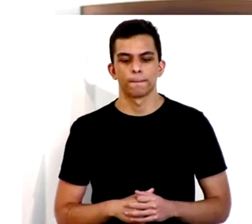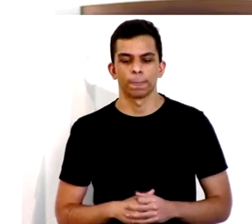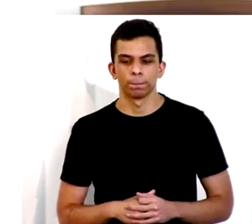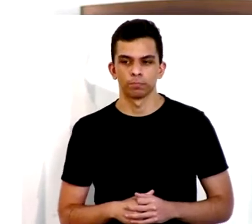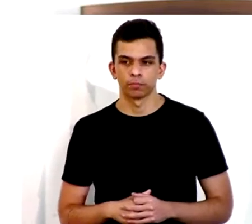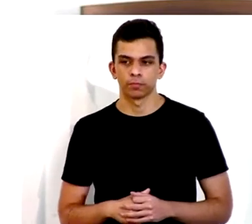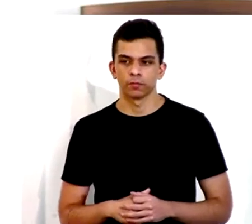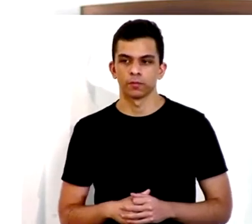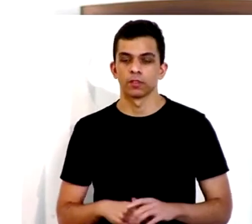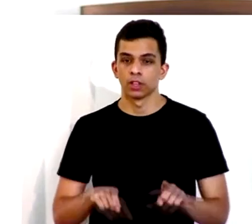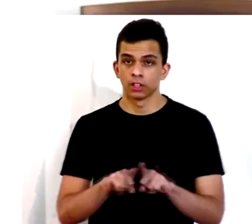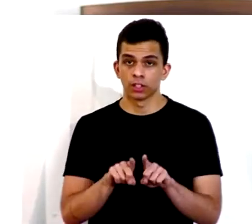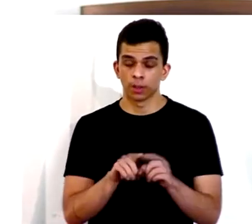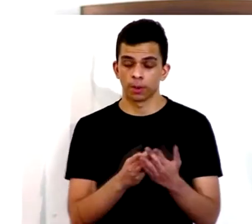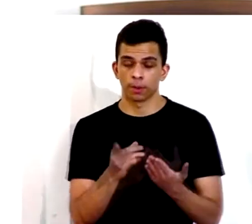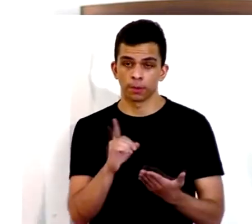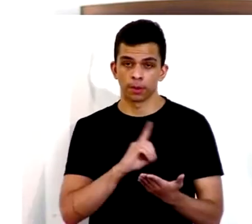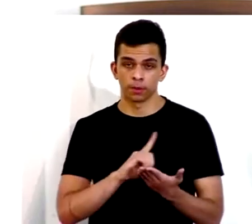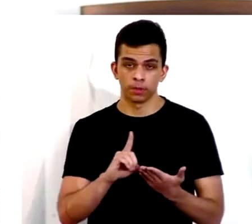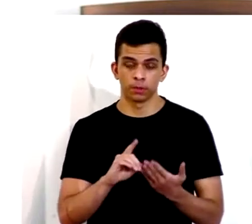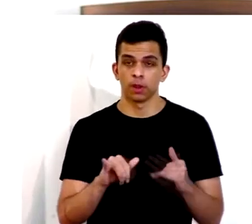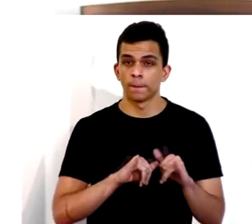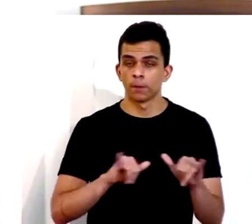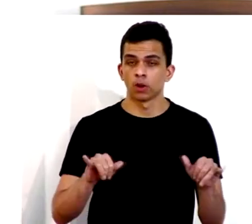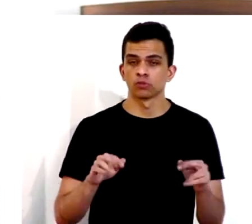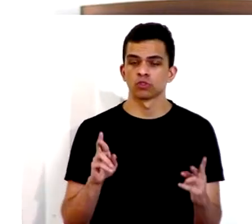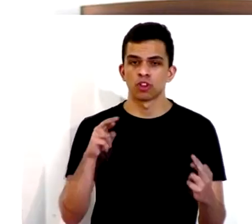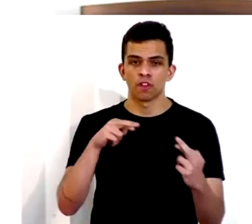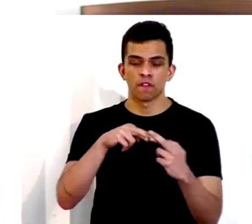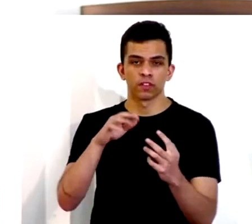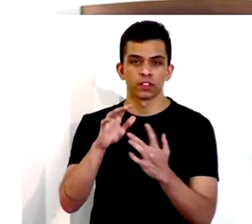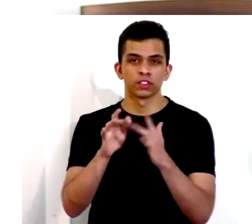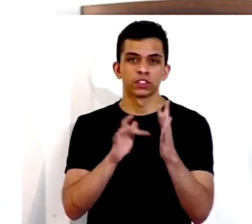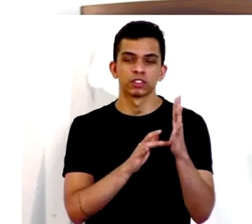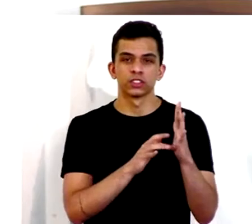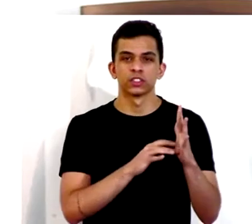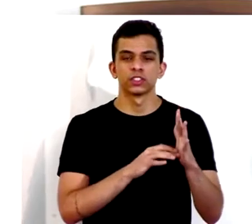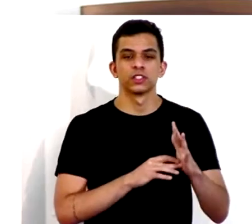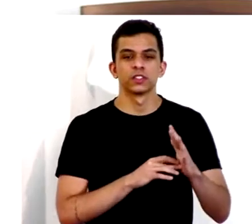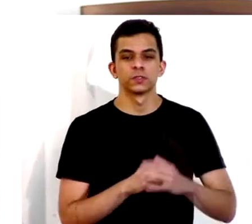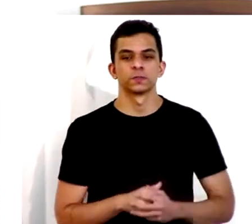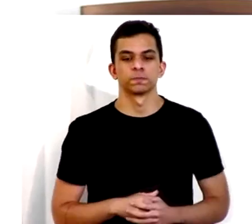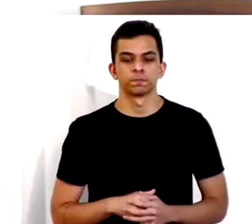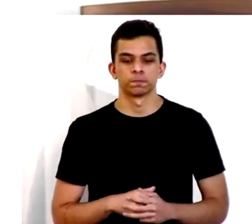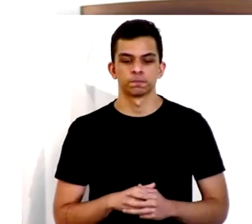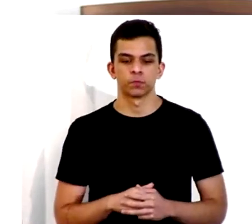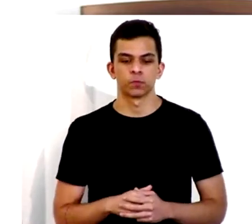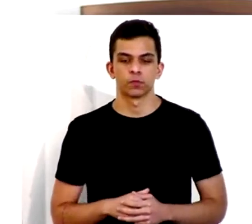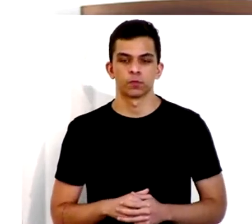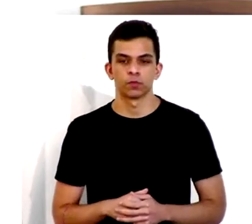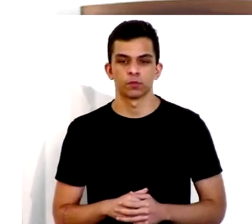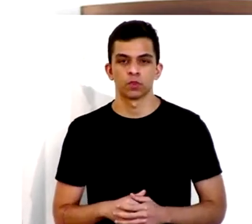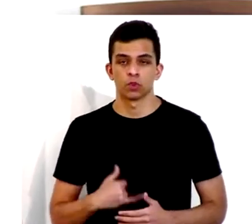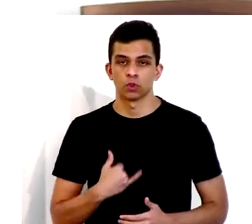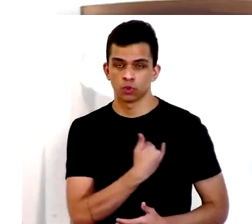Cristo, João 13:34 diz: novo mandamento vos dou, que vos ameis uns aos outros,